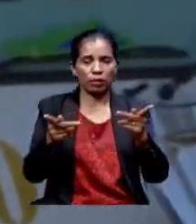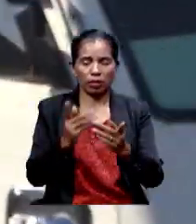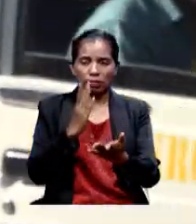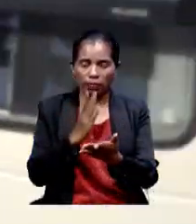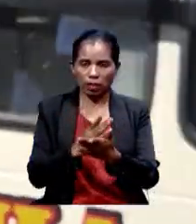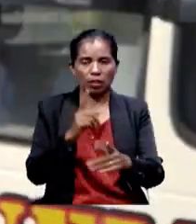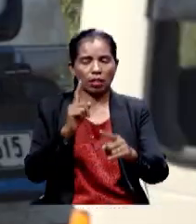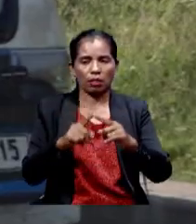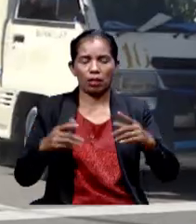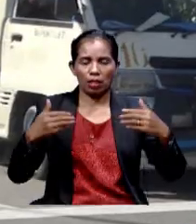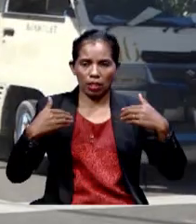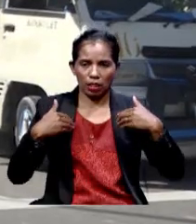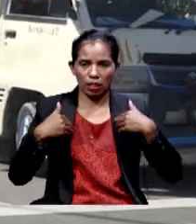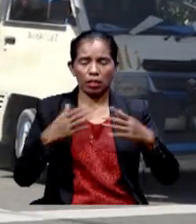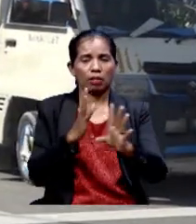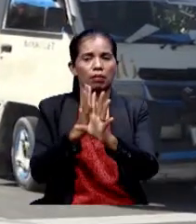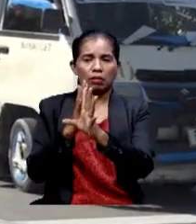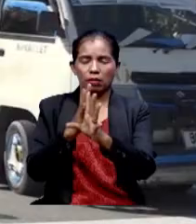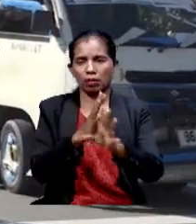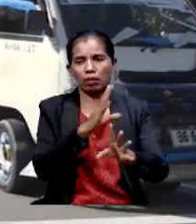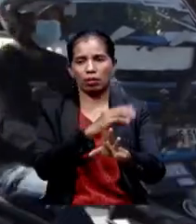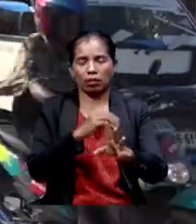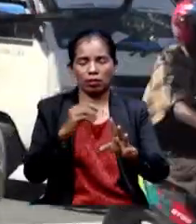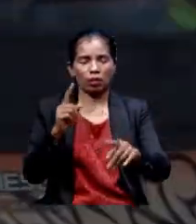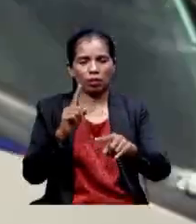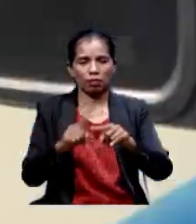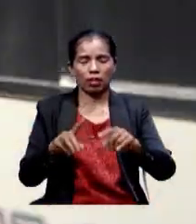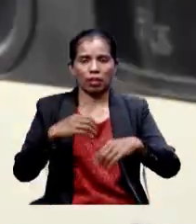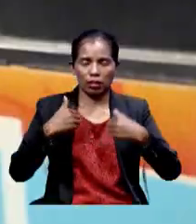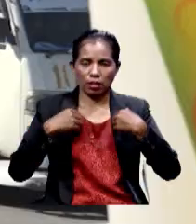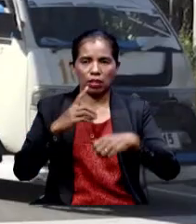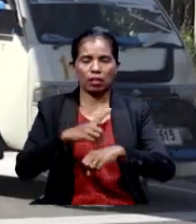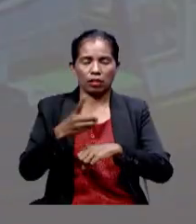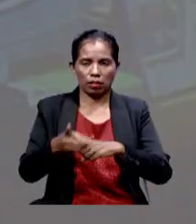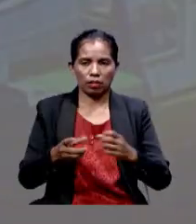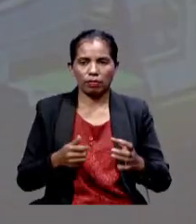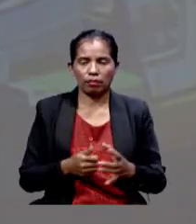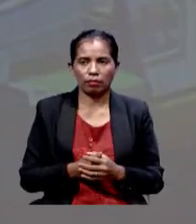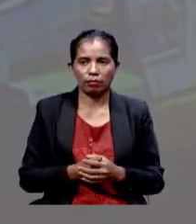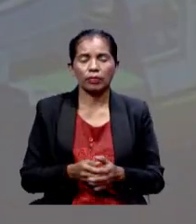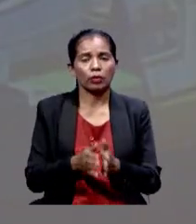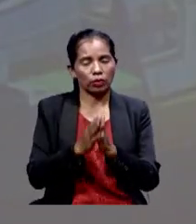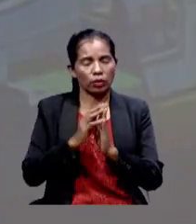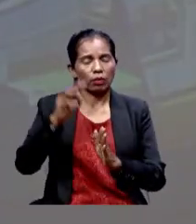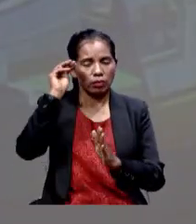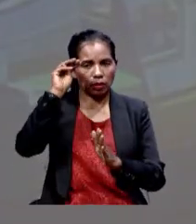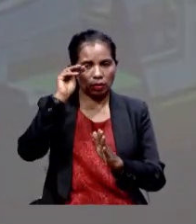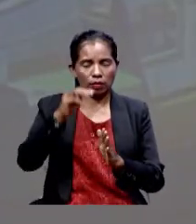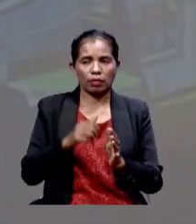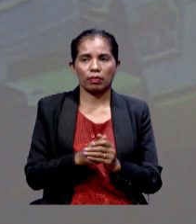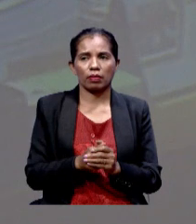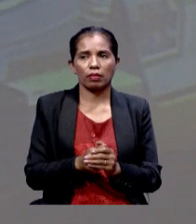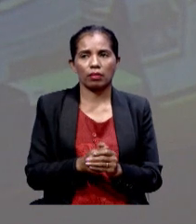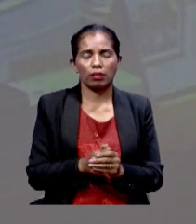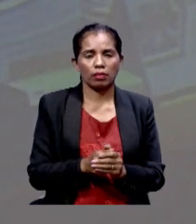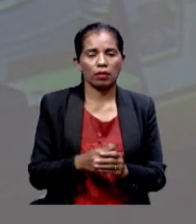la belecria engarrafamento no evita acidente. Ao seu ministro, sobre halte e a